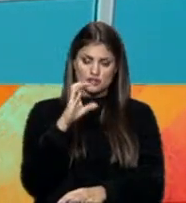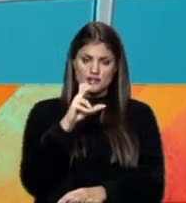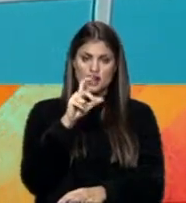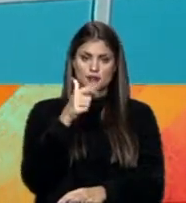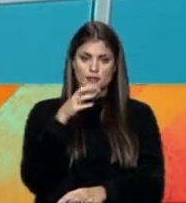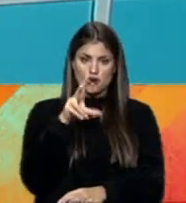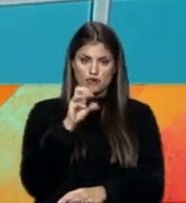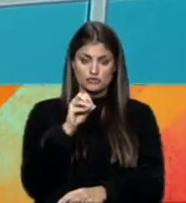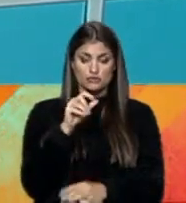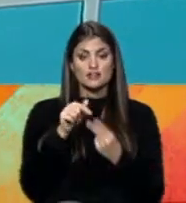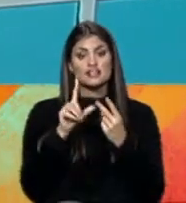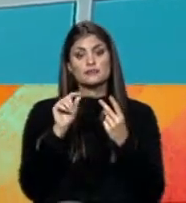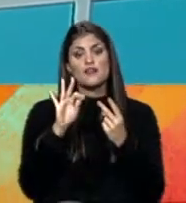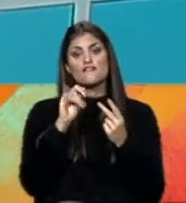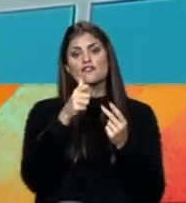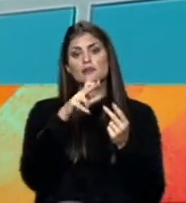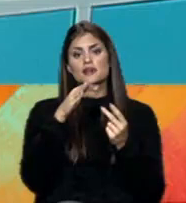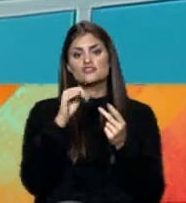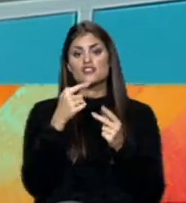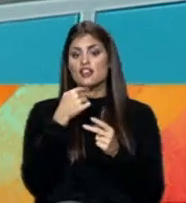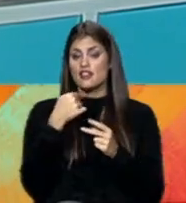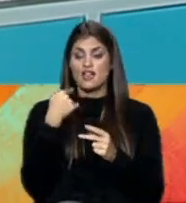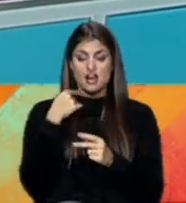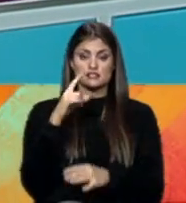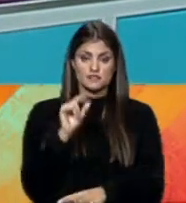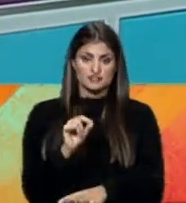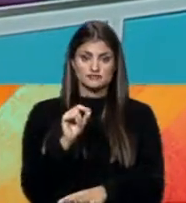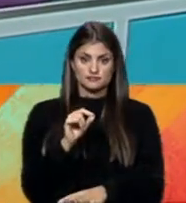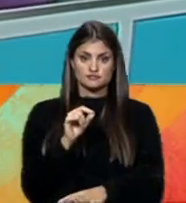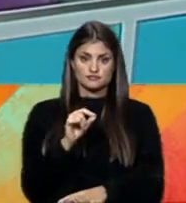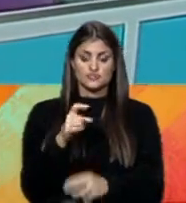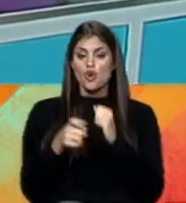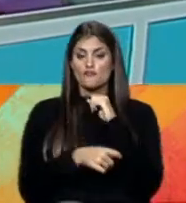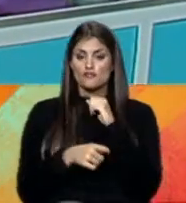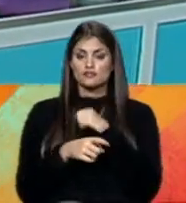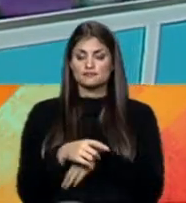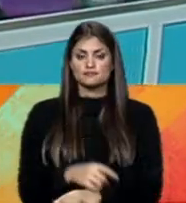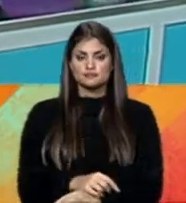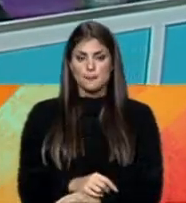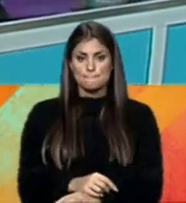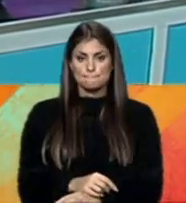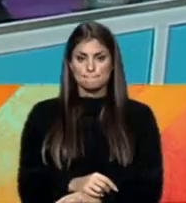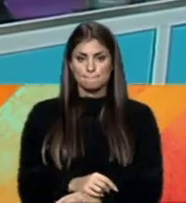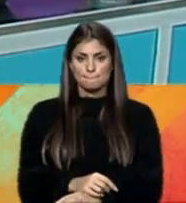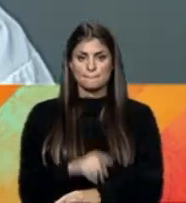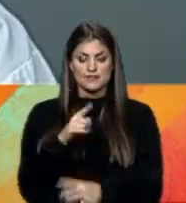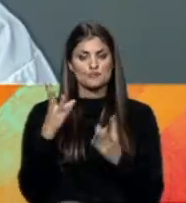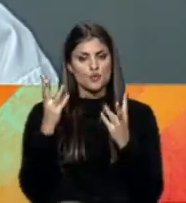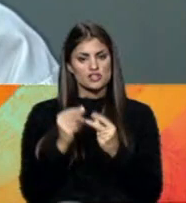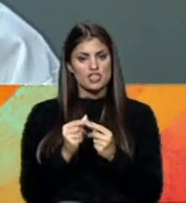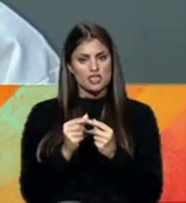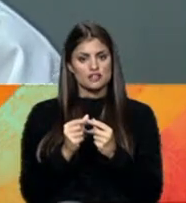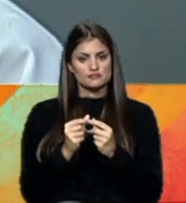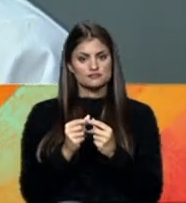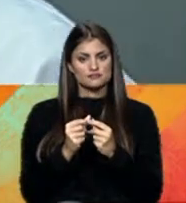certa de fibras, ou seja, de carne. De couve. Por isso é uma quantidade que